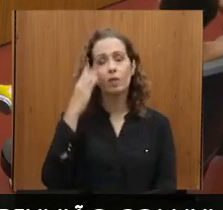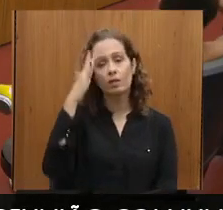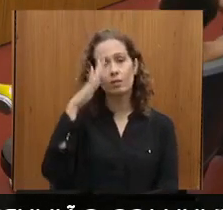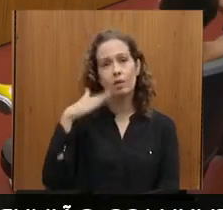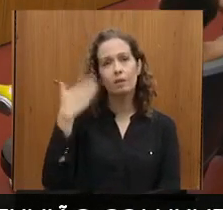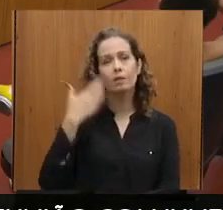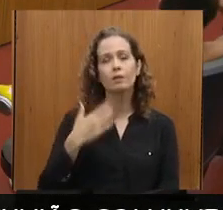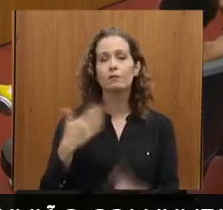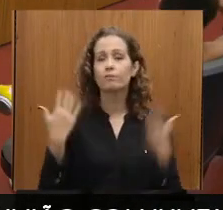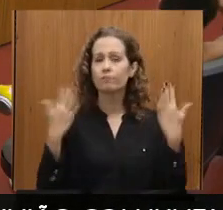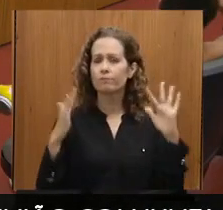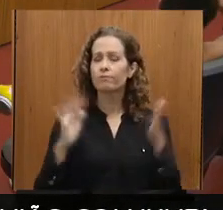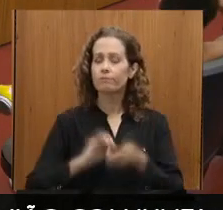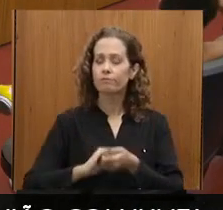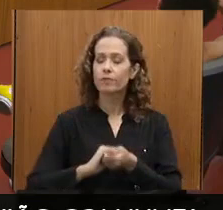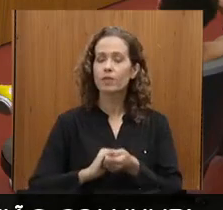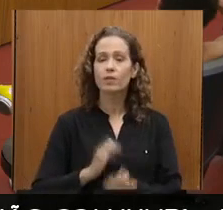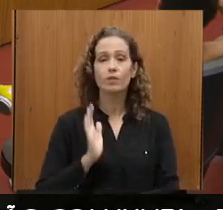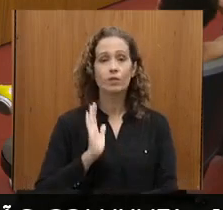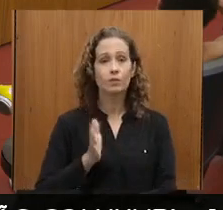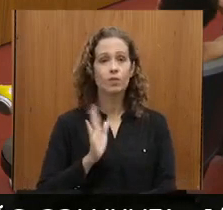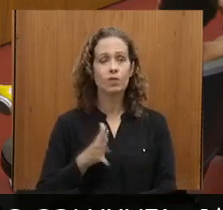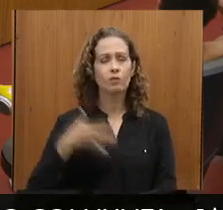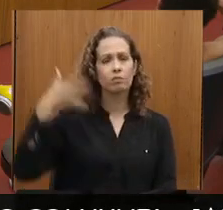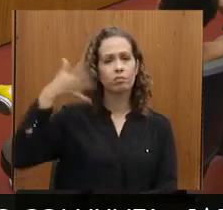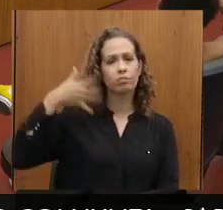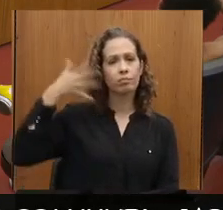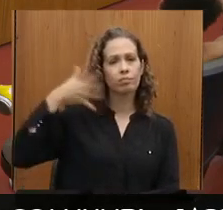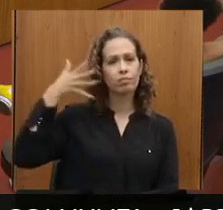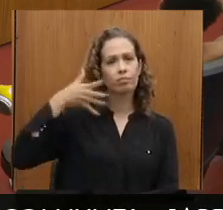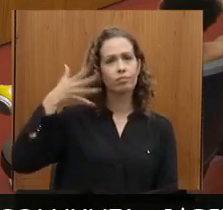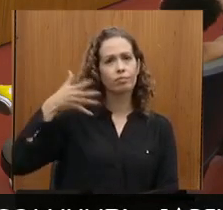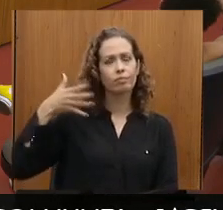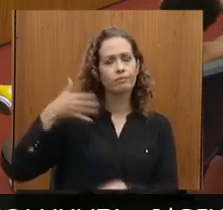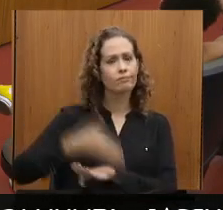parabenizo pela belíssima intervenção,